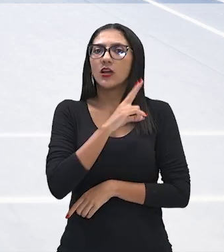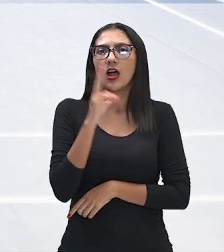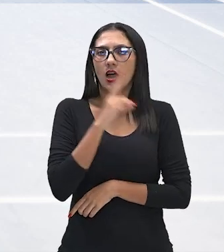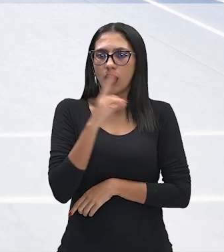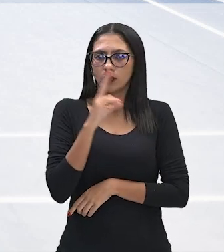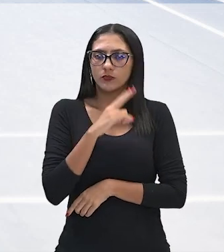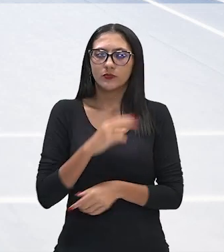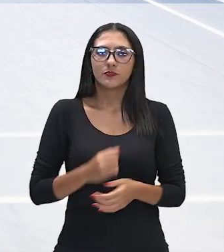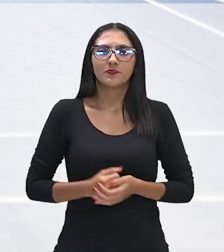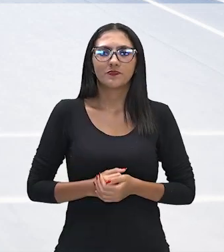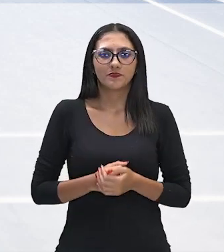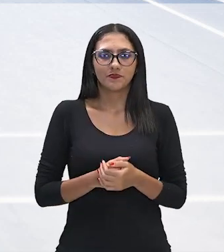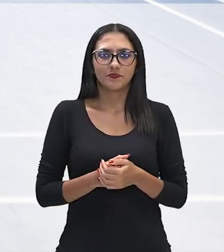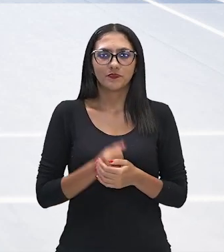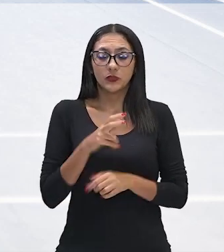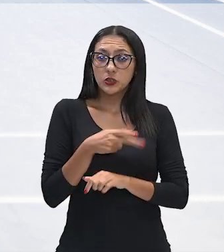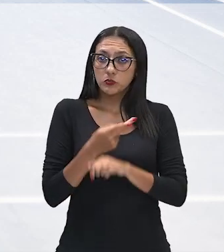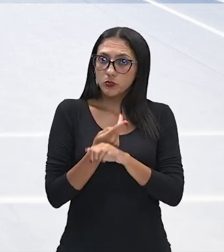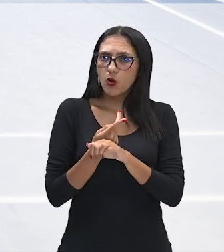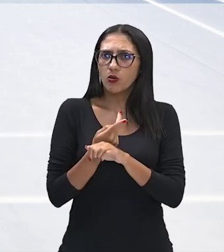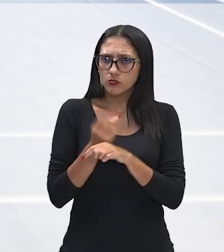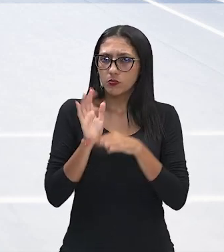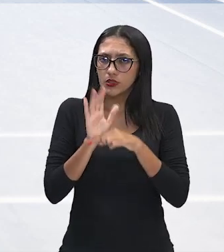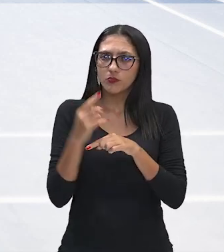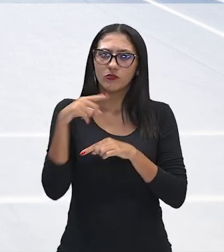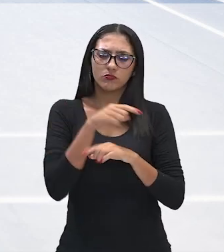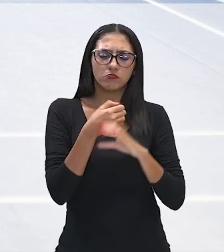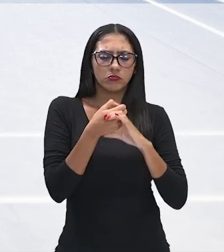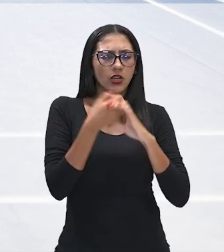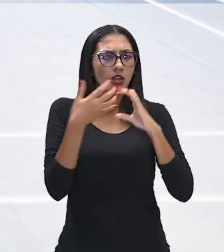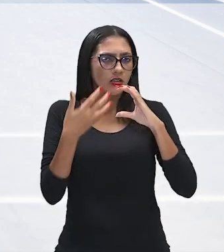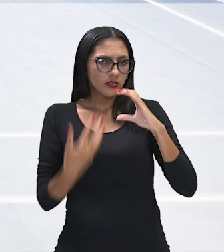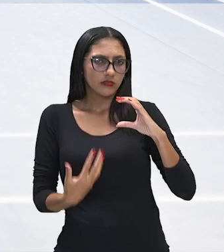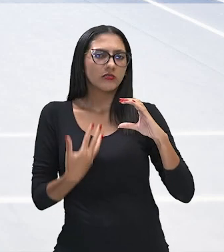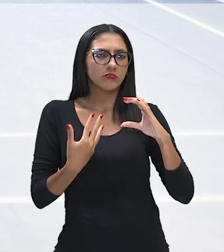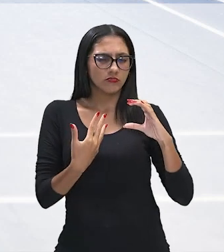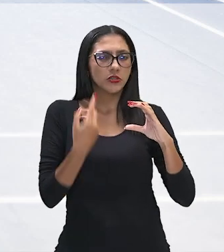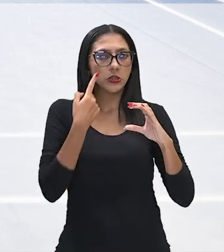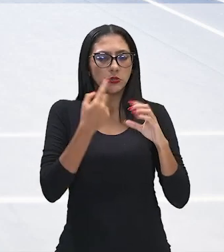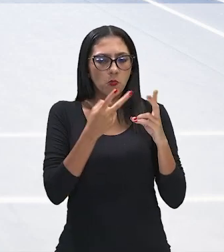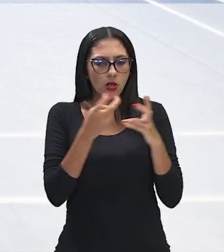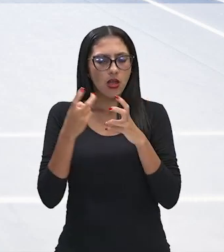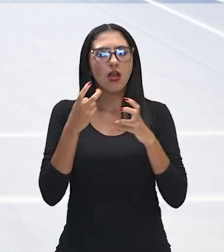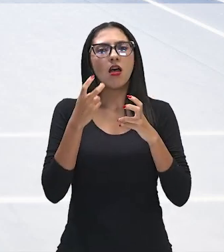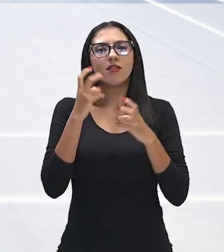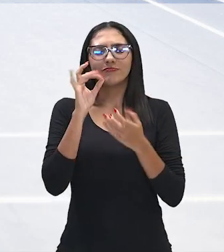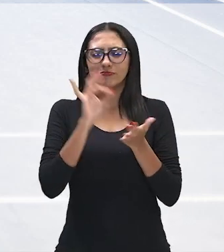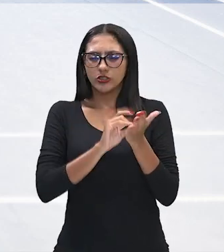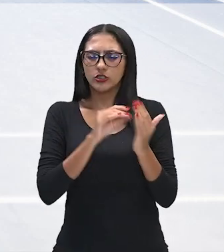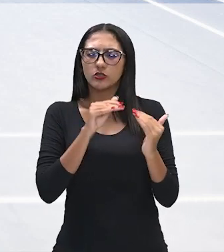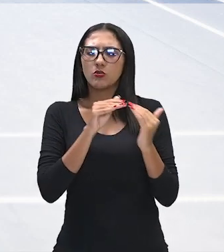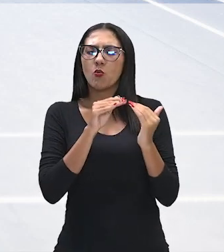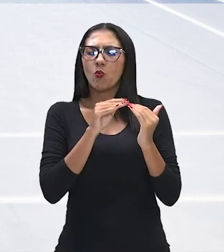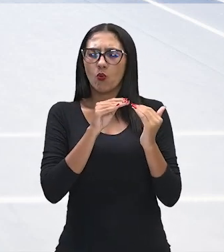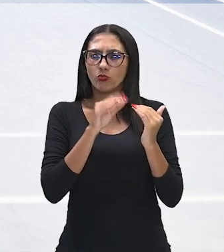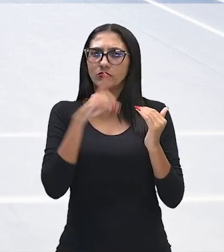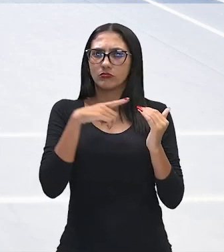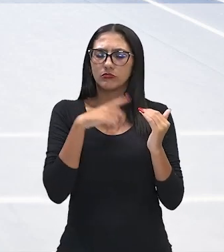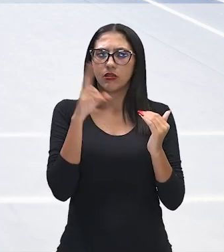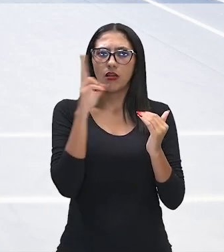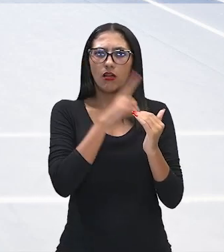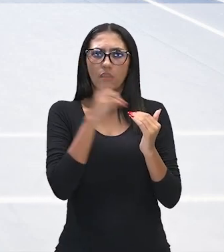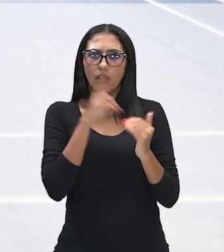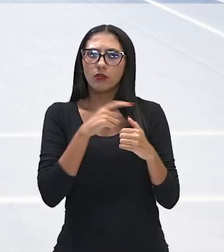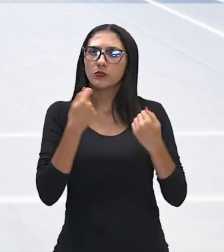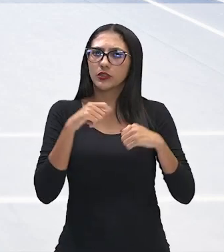observar daqui a pouco as características mais profundas desse jogo e vocês vão ver que, de fato, por ser um jogo muito dinâmico, vai exigir